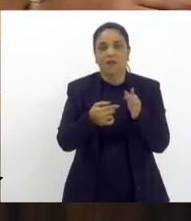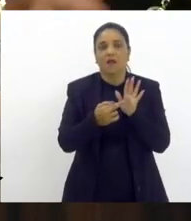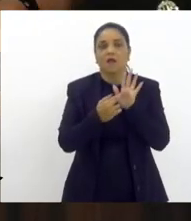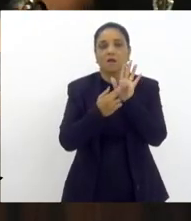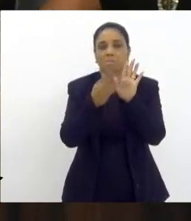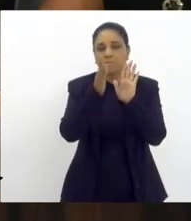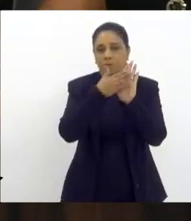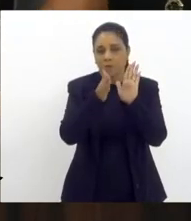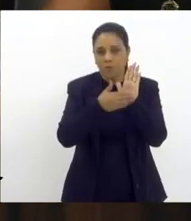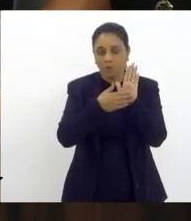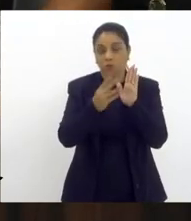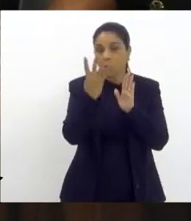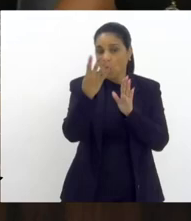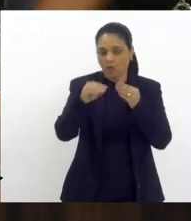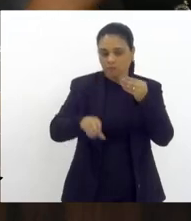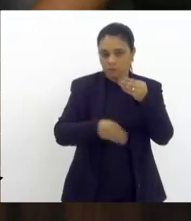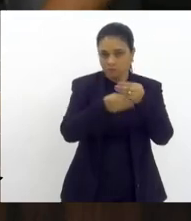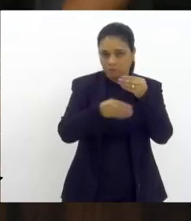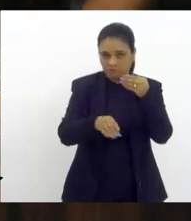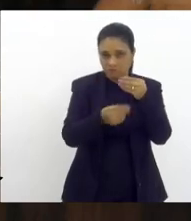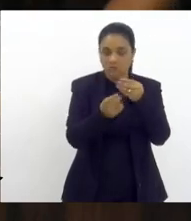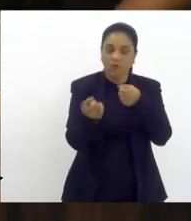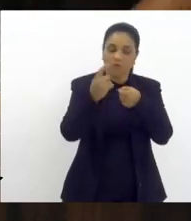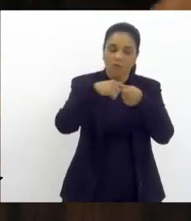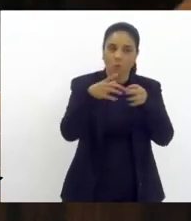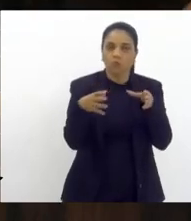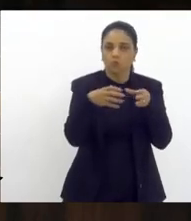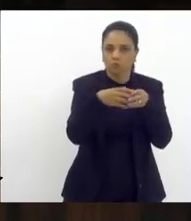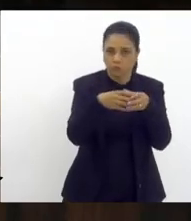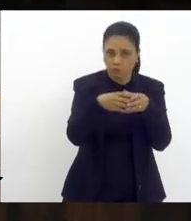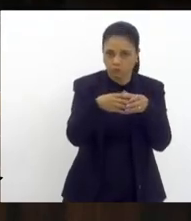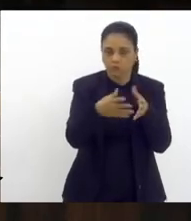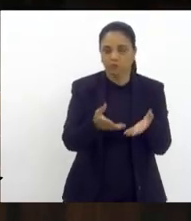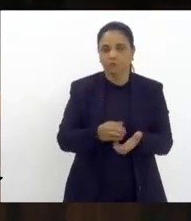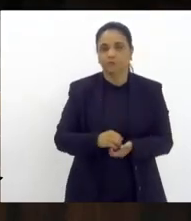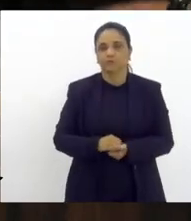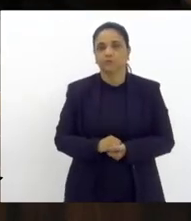recebeu quatro emendas retorna as comissões